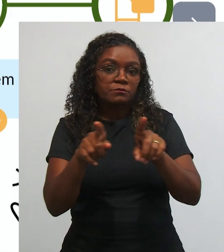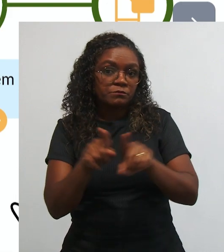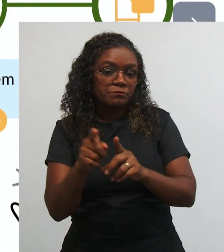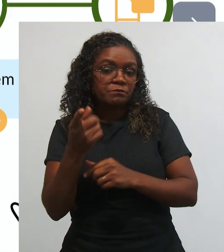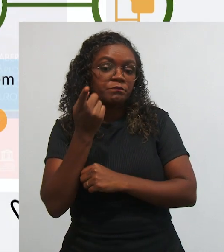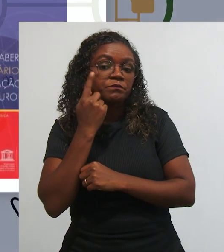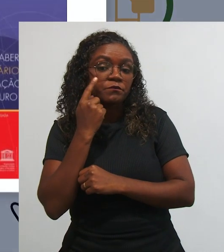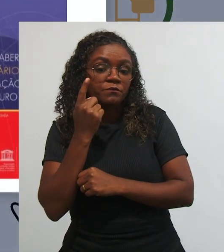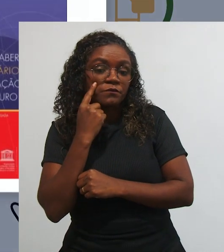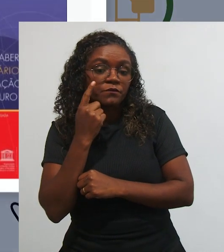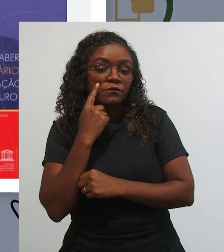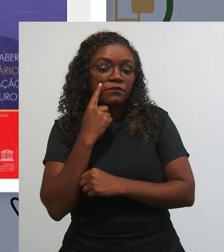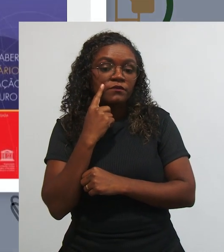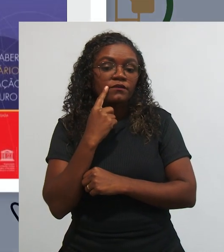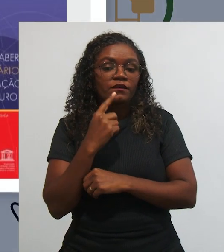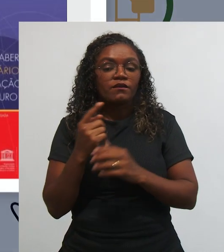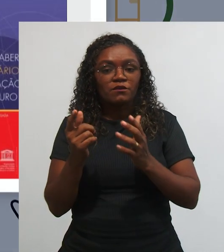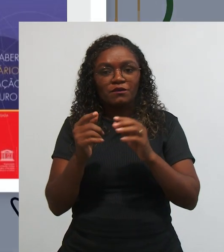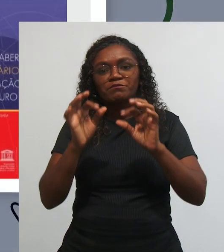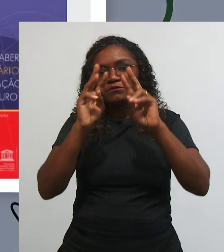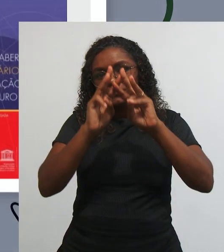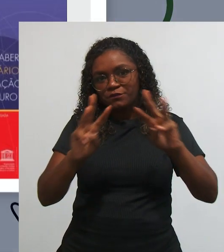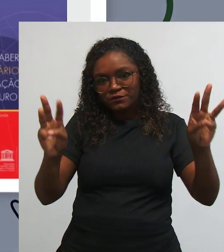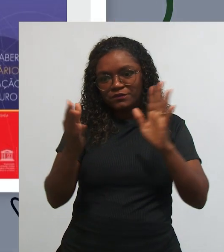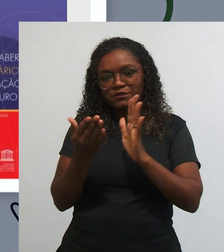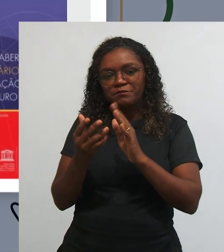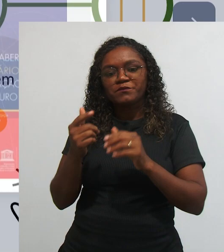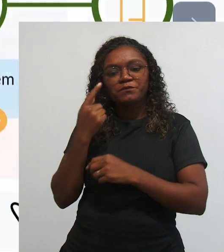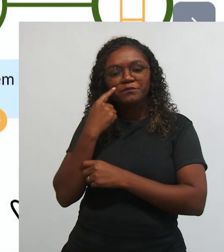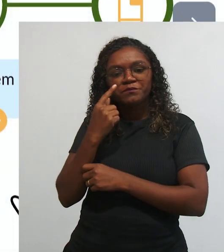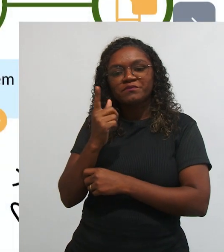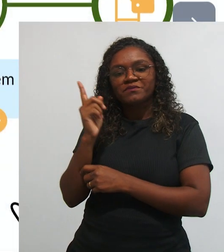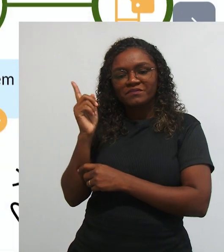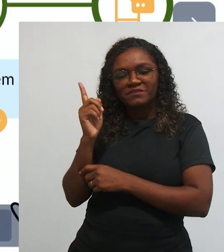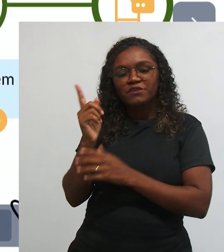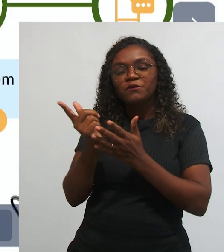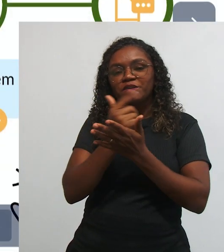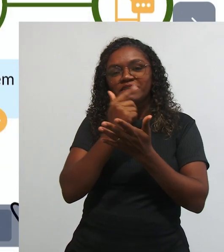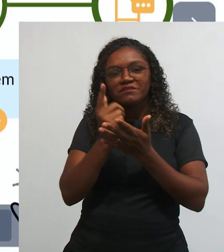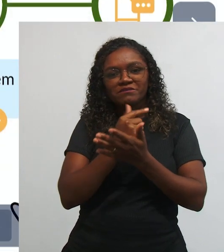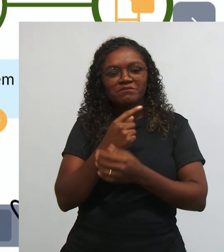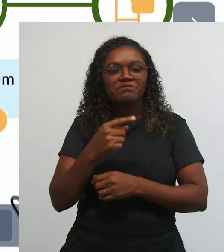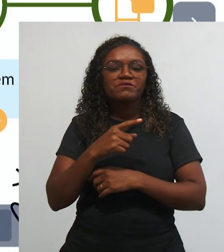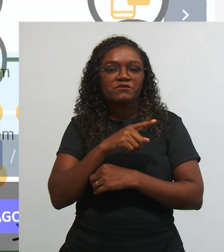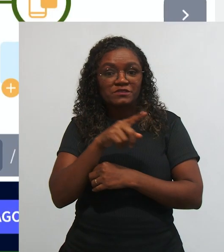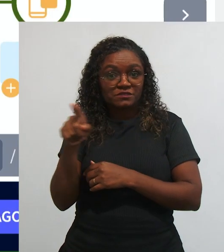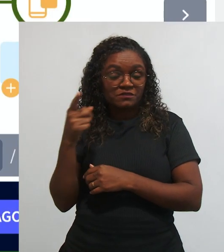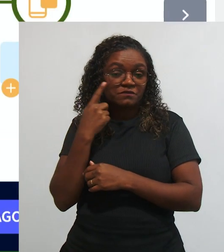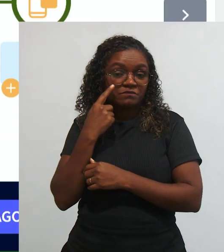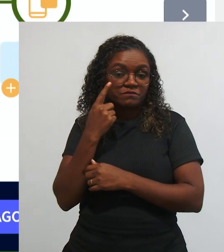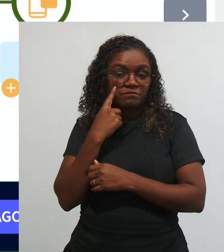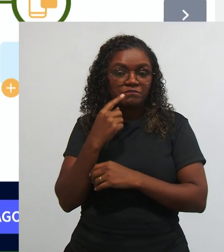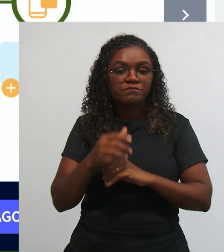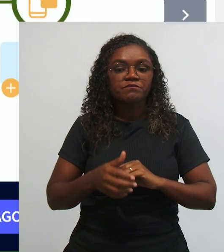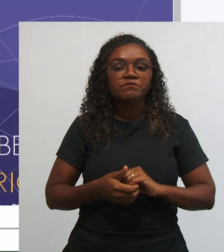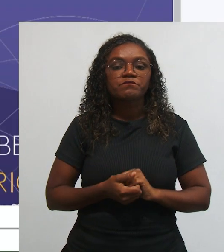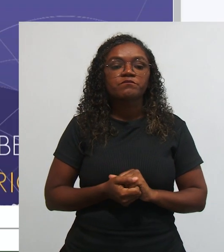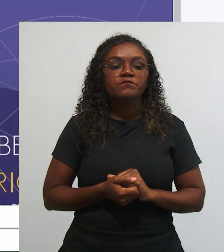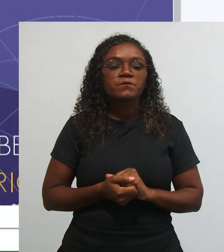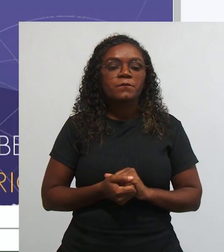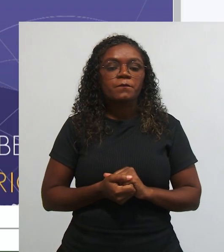Opa, aqui eu tinha aberto, né? O link, vamos ver aqui o link do livro. Só pra gente ver se